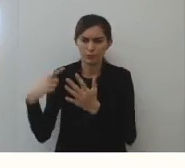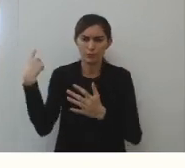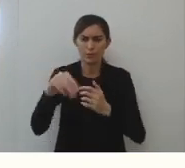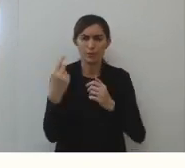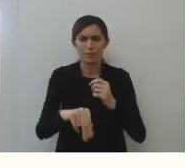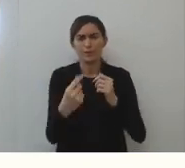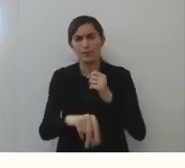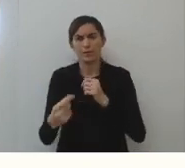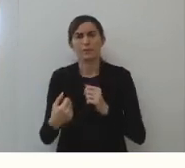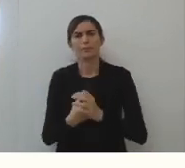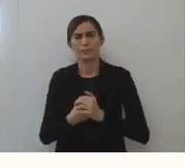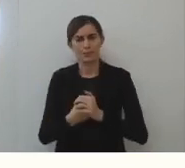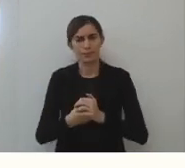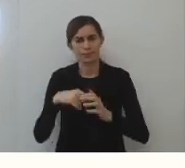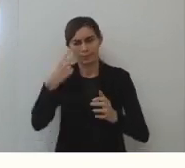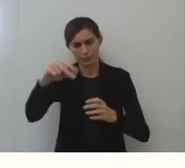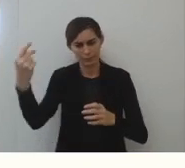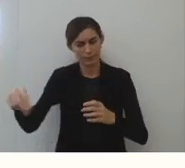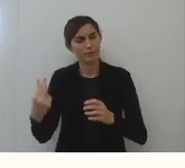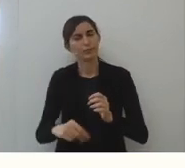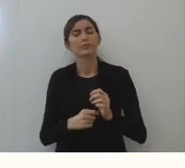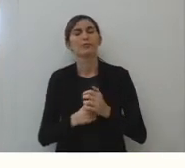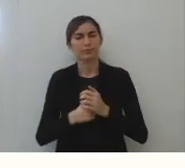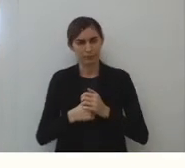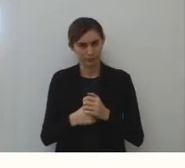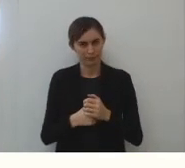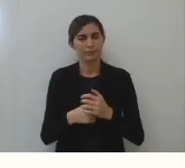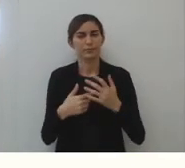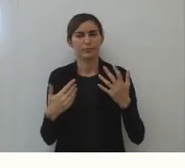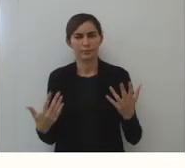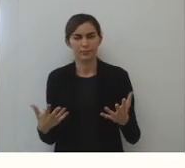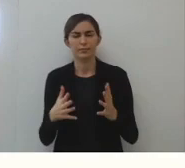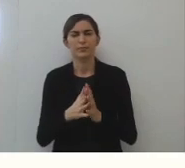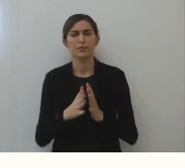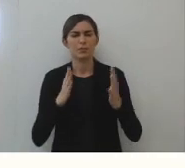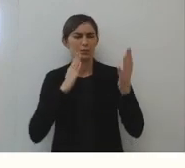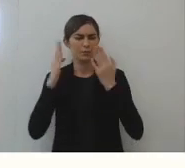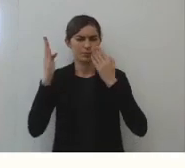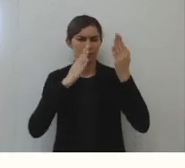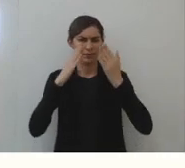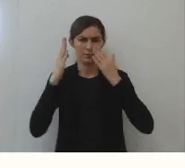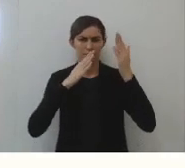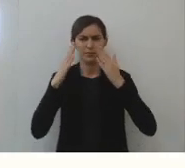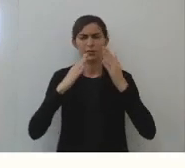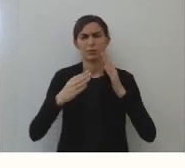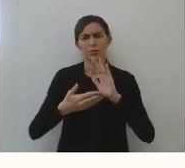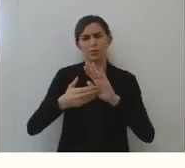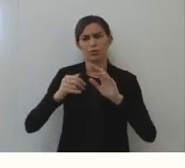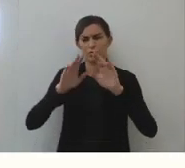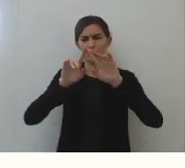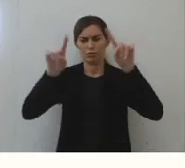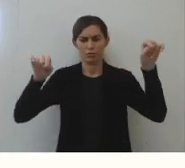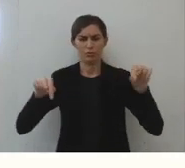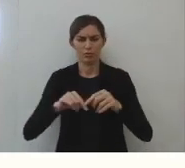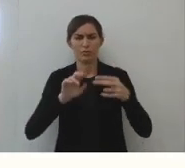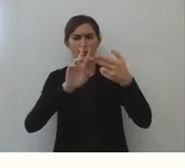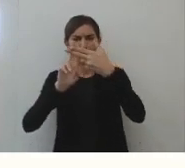quê? Aplicavam-lhe uma surra merecida. Aí os psicólogos retiraram da jaula um macaco e